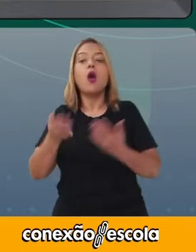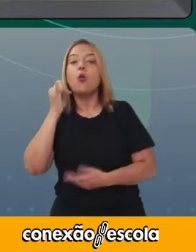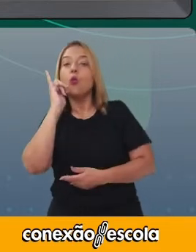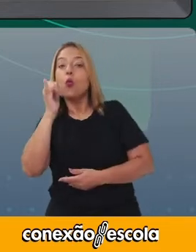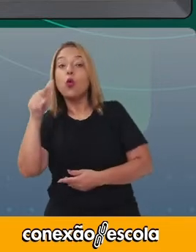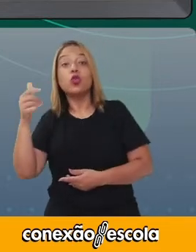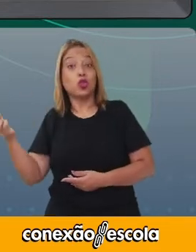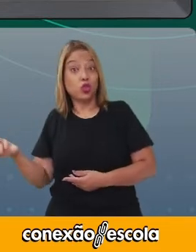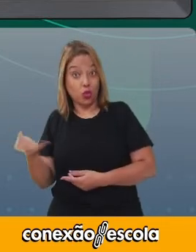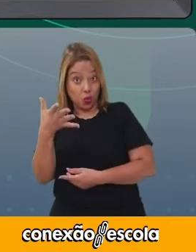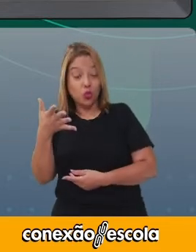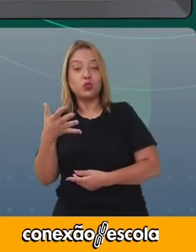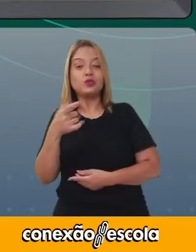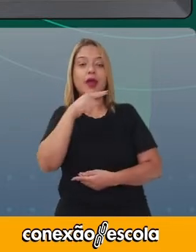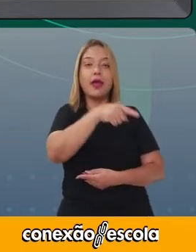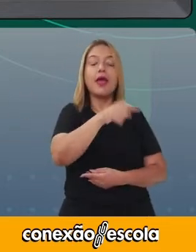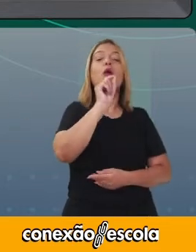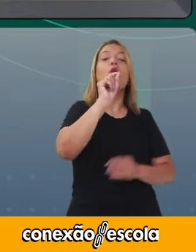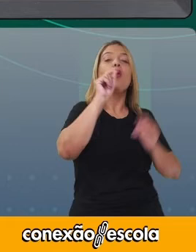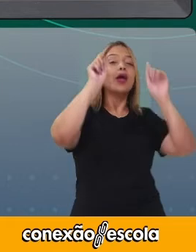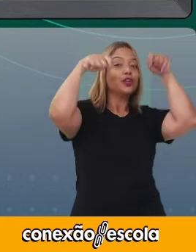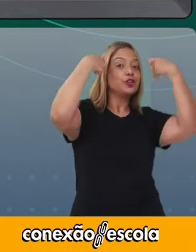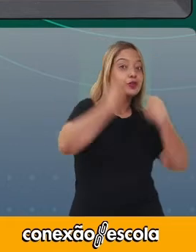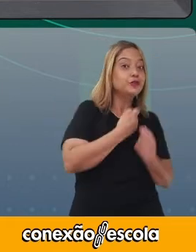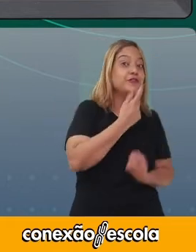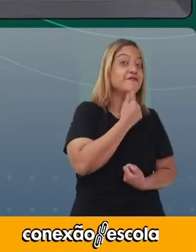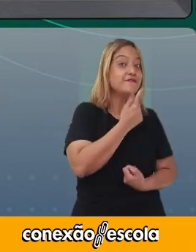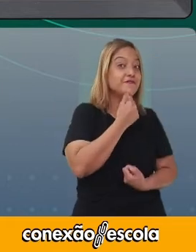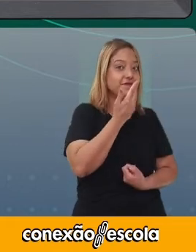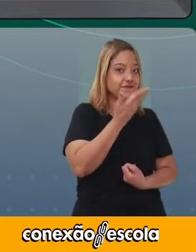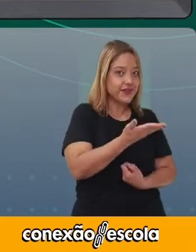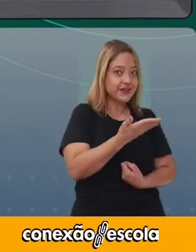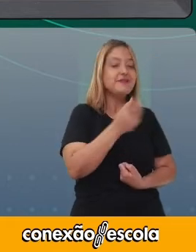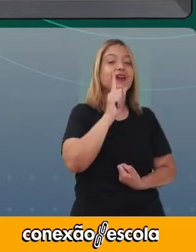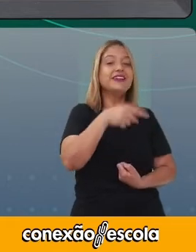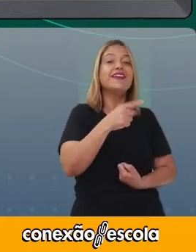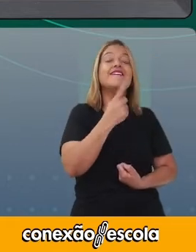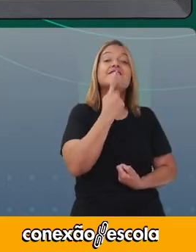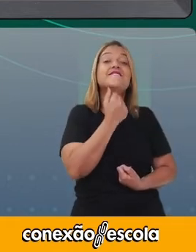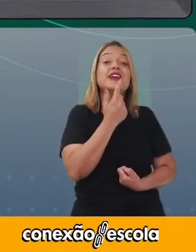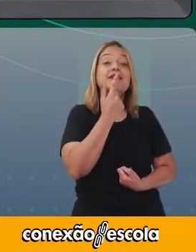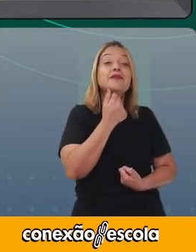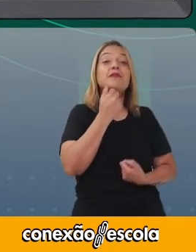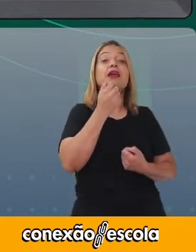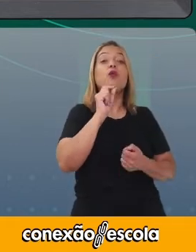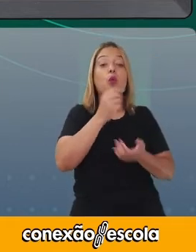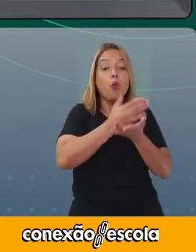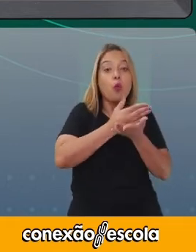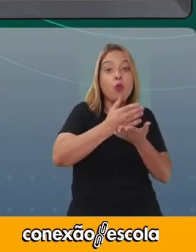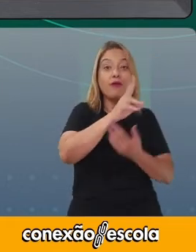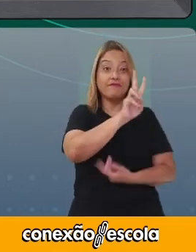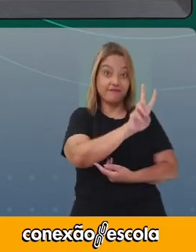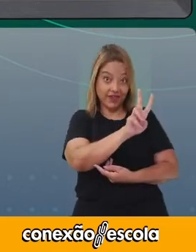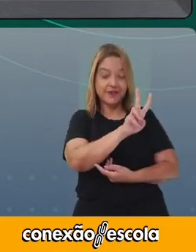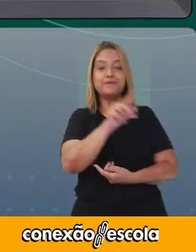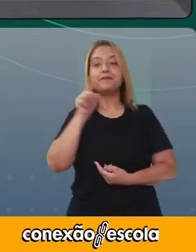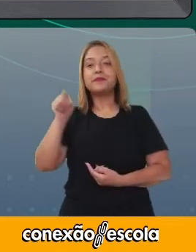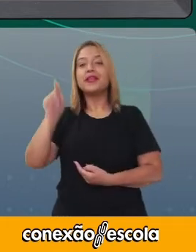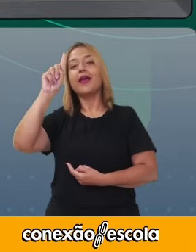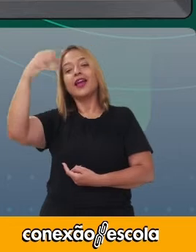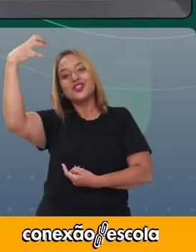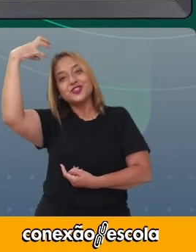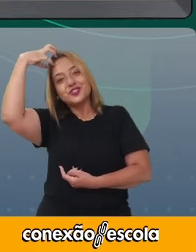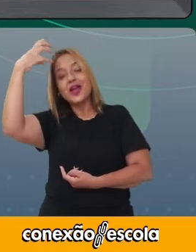Conto clássico, Chapeuzinho Vermelho. Vermelho começa com a letra V. Chapeuzinho